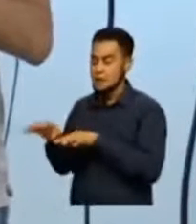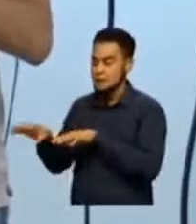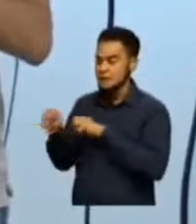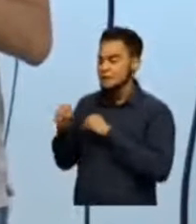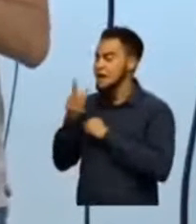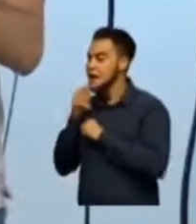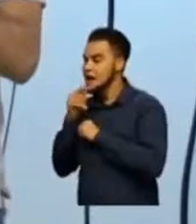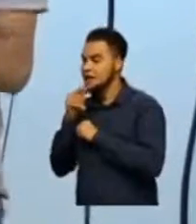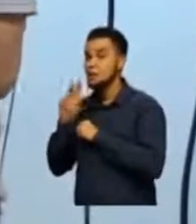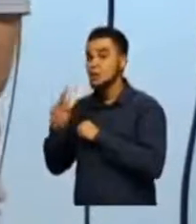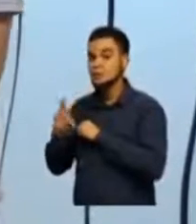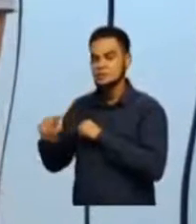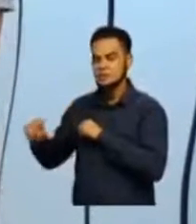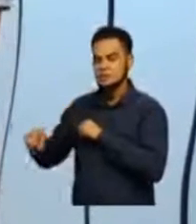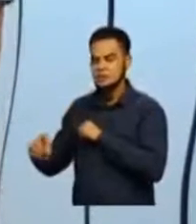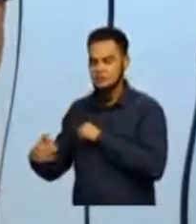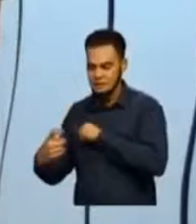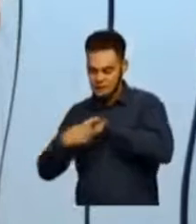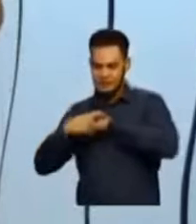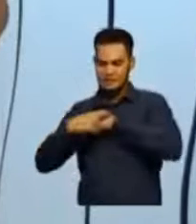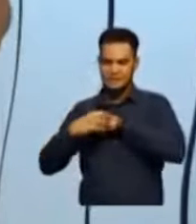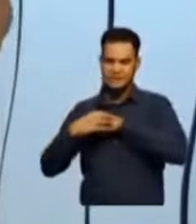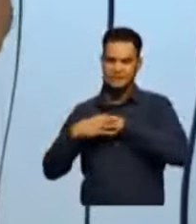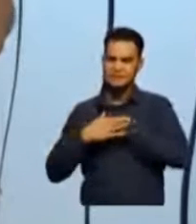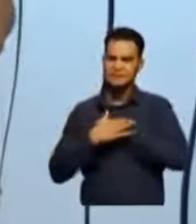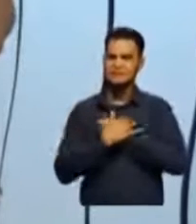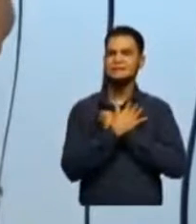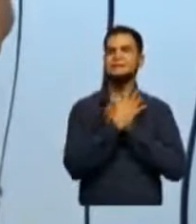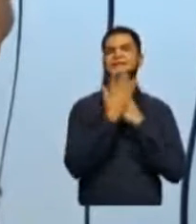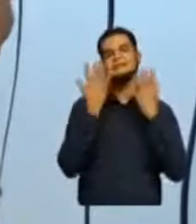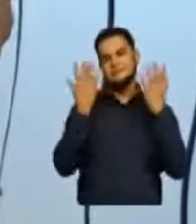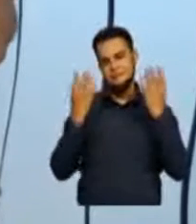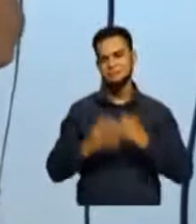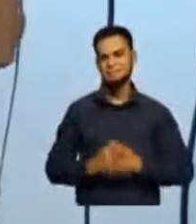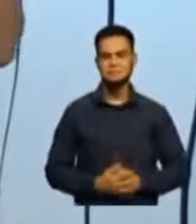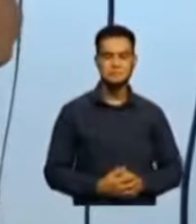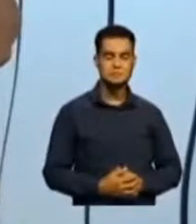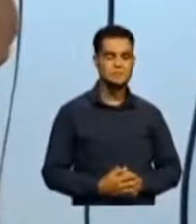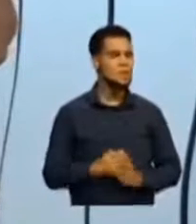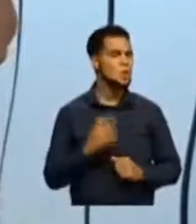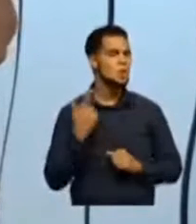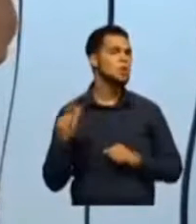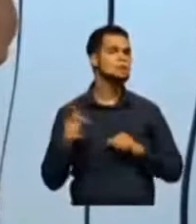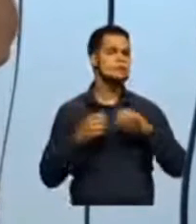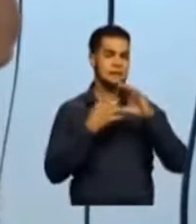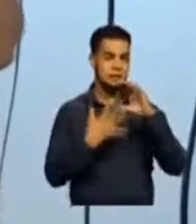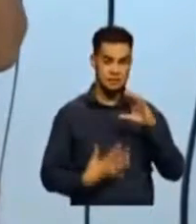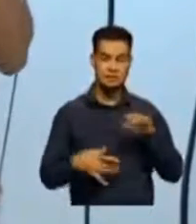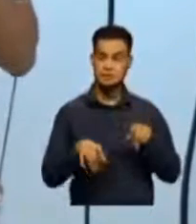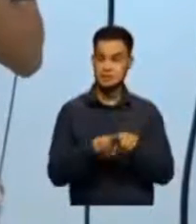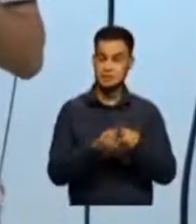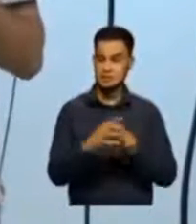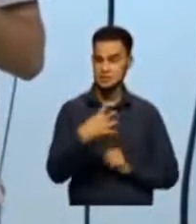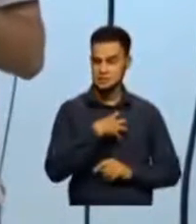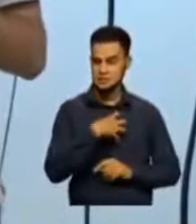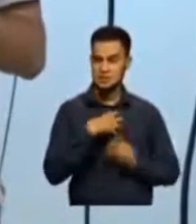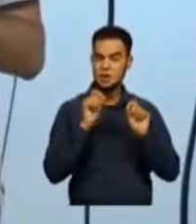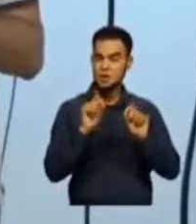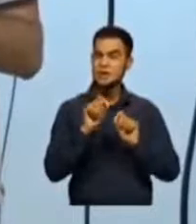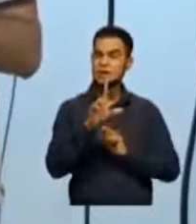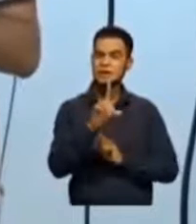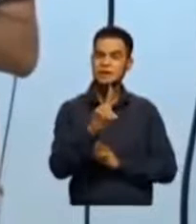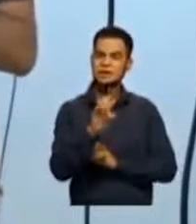ocorre a penetração ativa dela na pele. Uma outra característica também que tem o sintoma da doença é o que a gente chama de